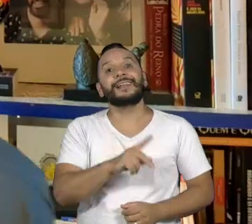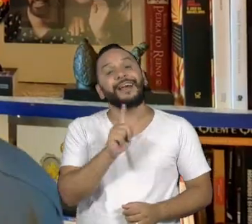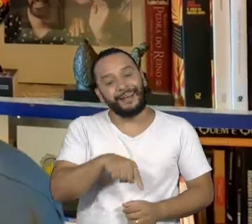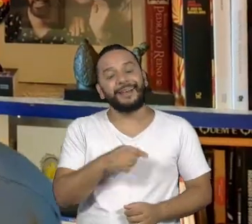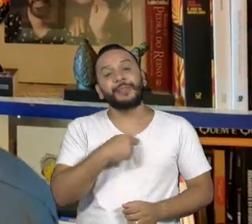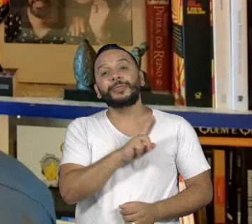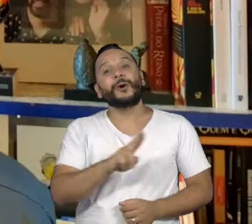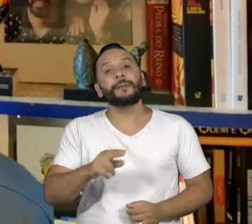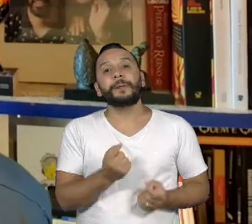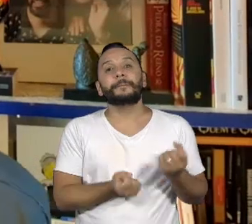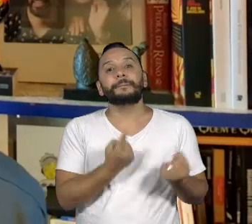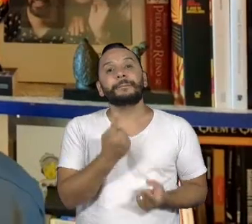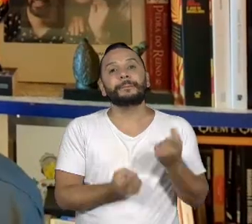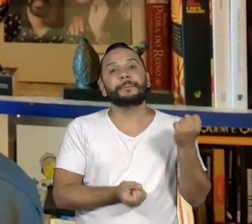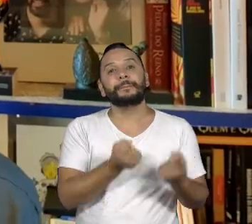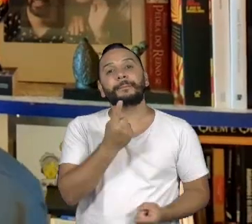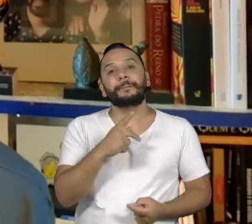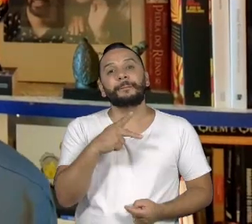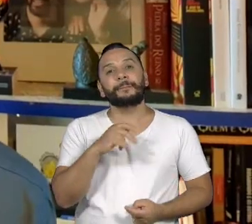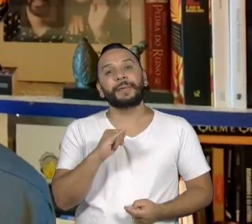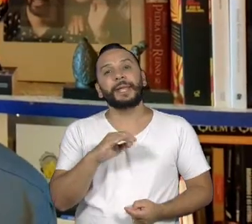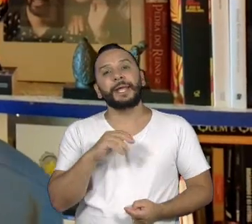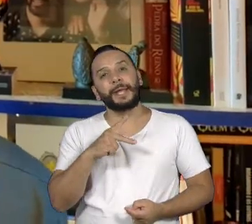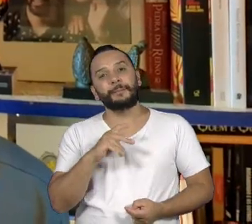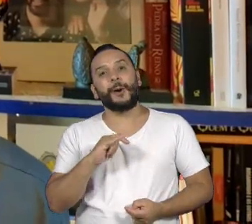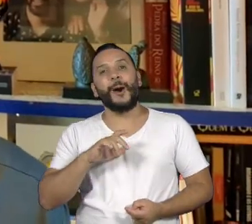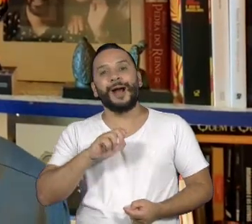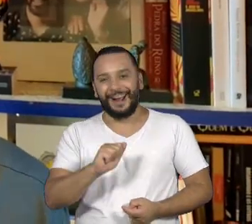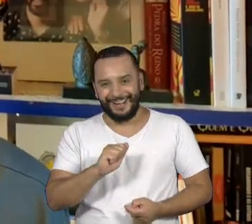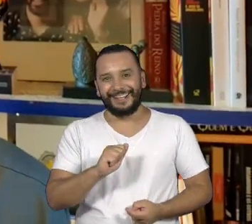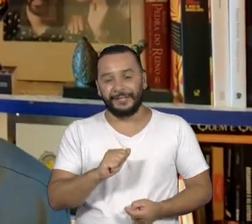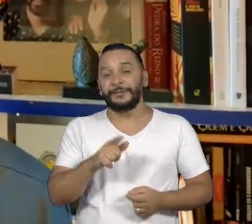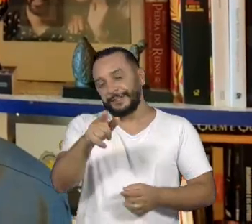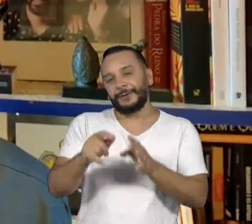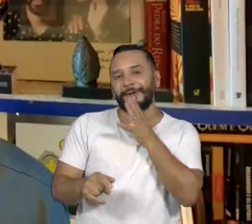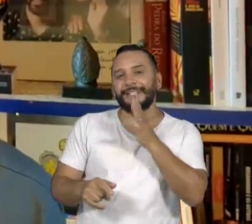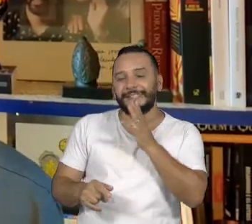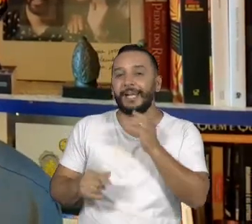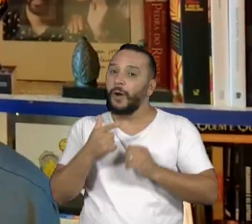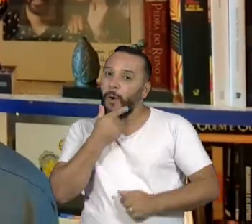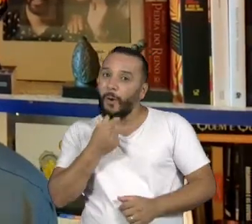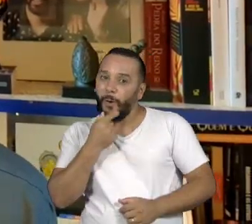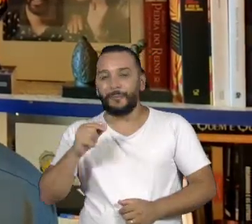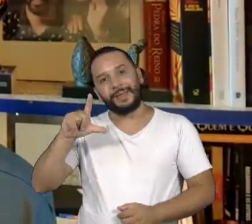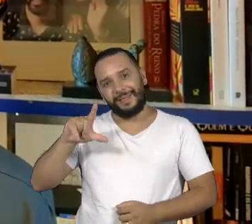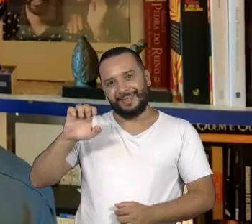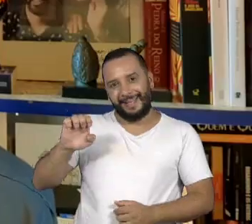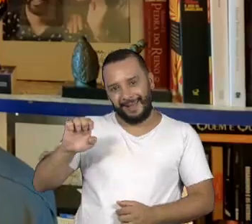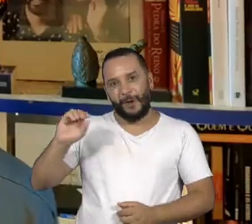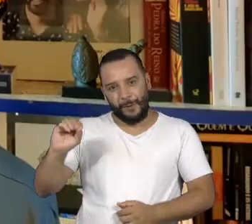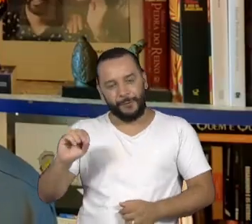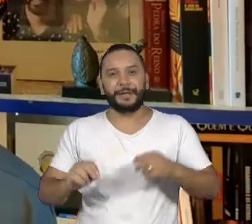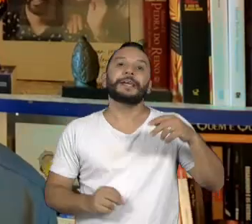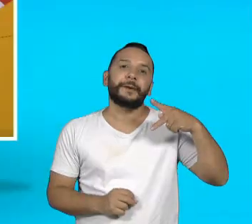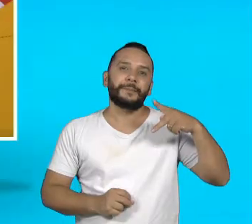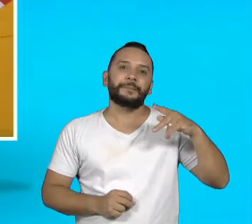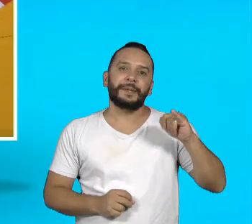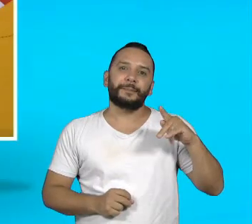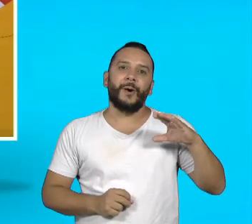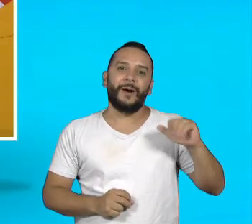queria convidar vocês a conhecer a história do Léo e o Pipoca, o cãozinho de pano costurado pela avó do